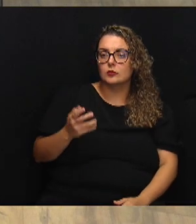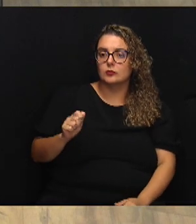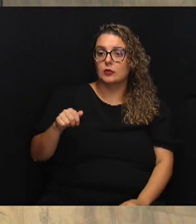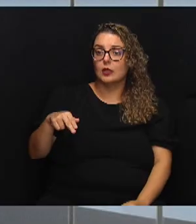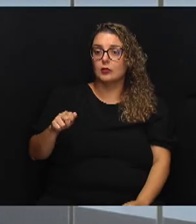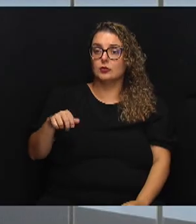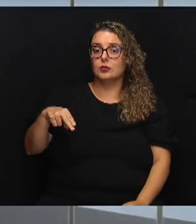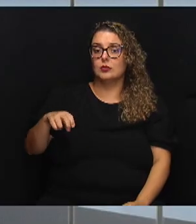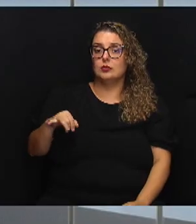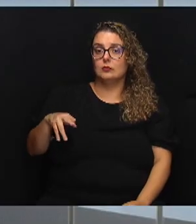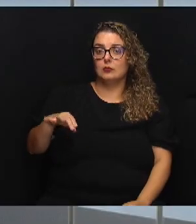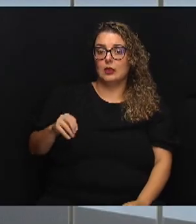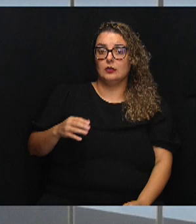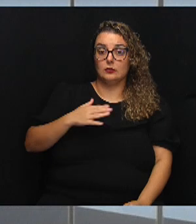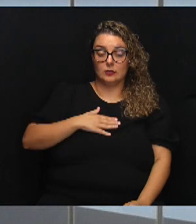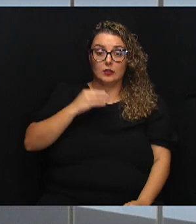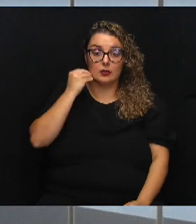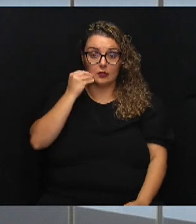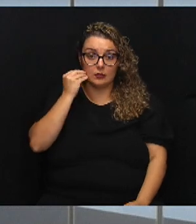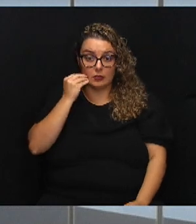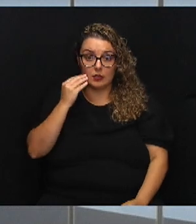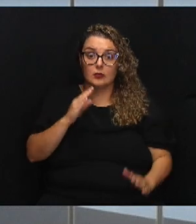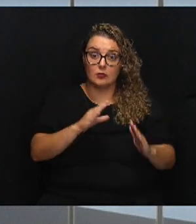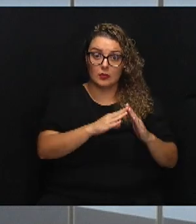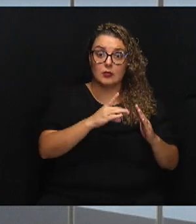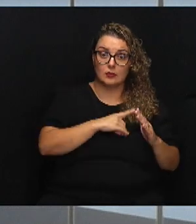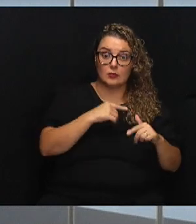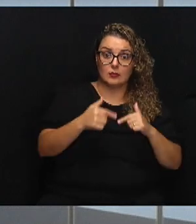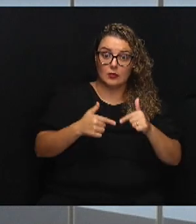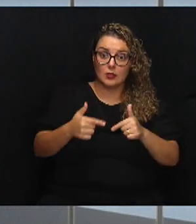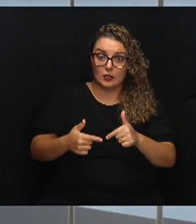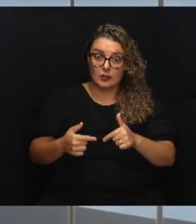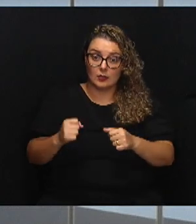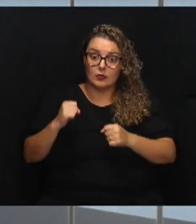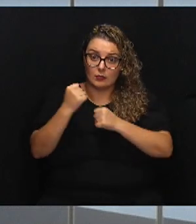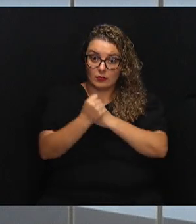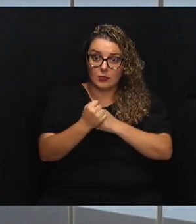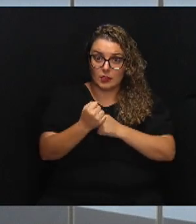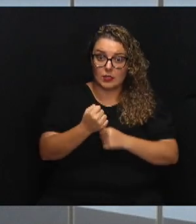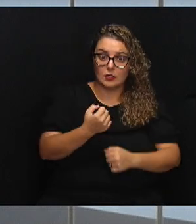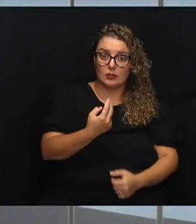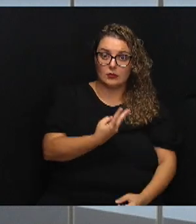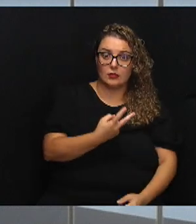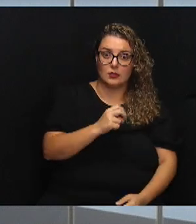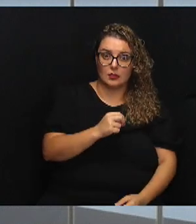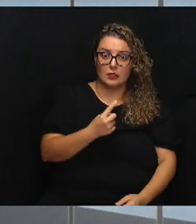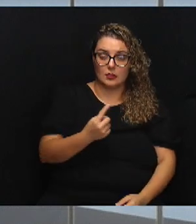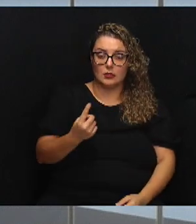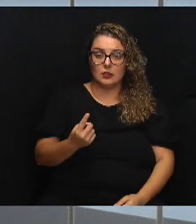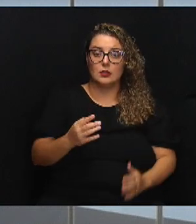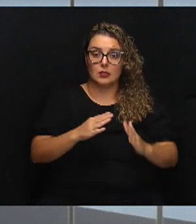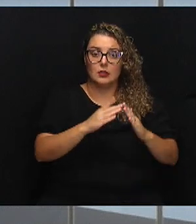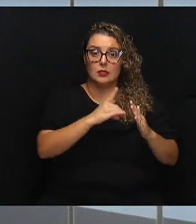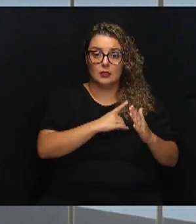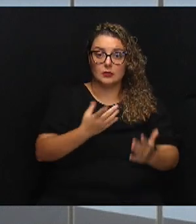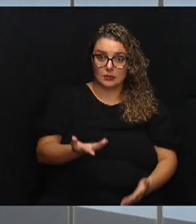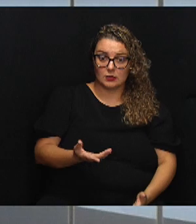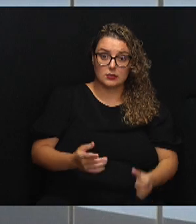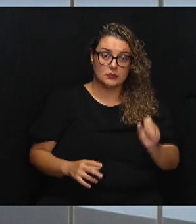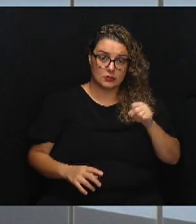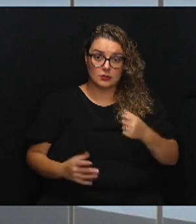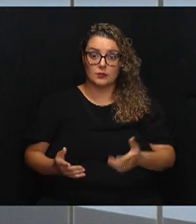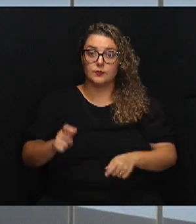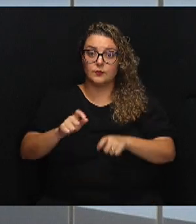anonimato. Da minha experiência na delegacia, que eu trabalho com proteção animal desde 2011 na delegacia. Tá. Então, assim, as pessoas